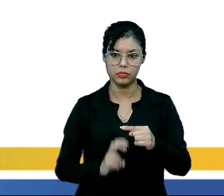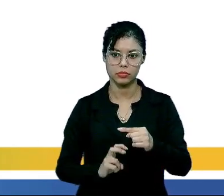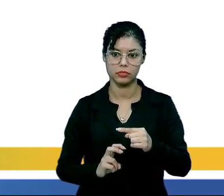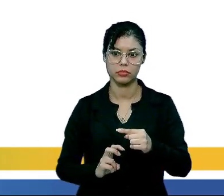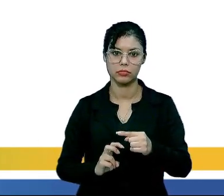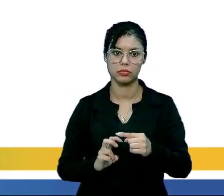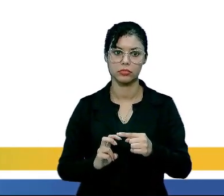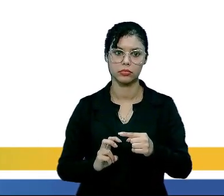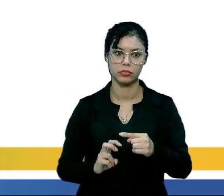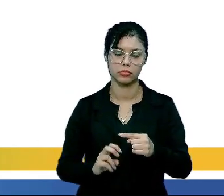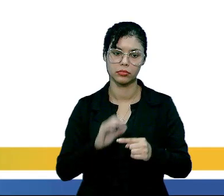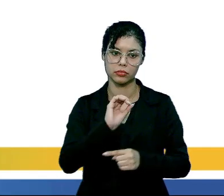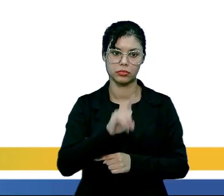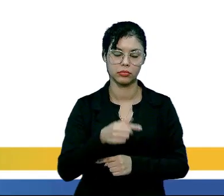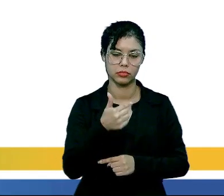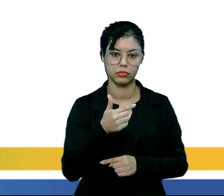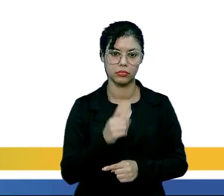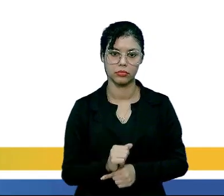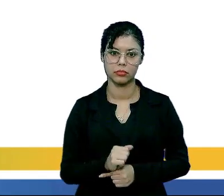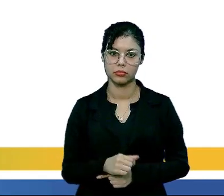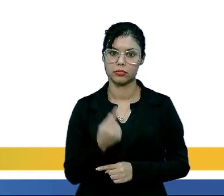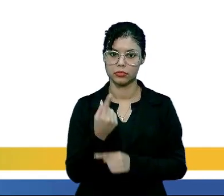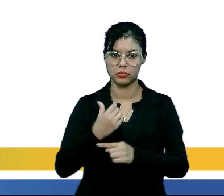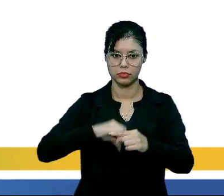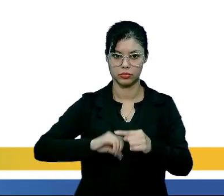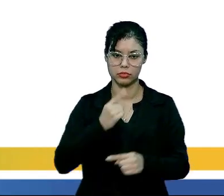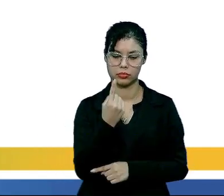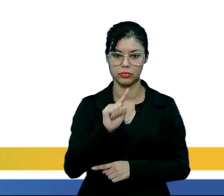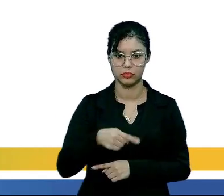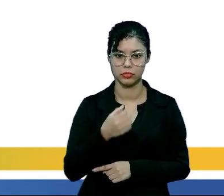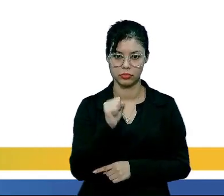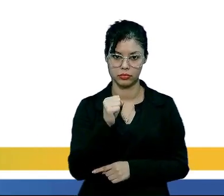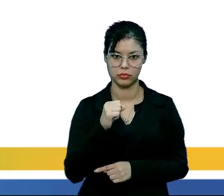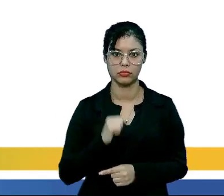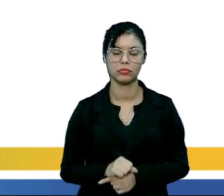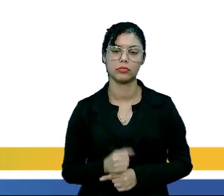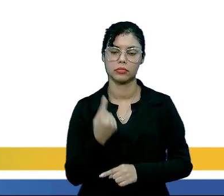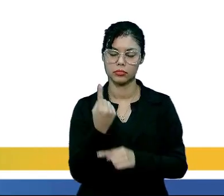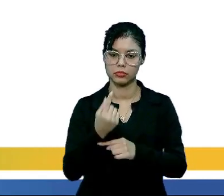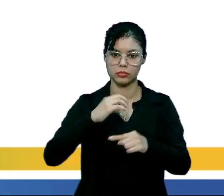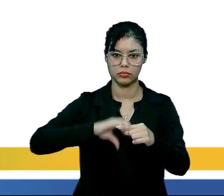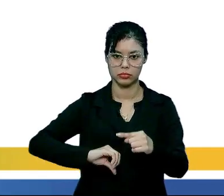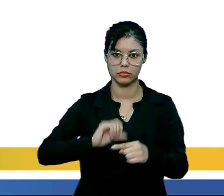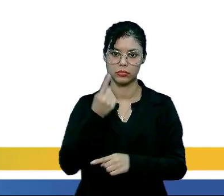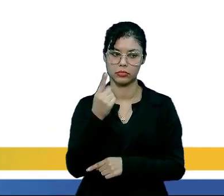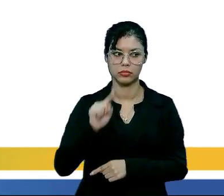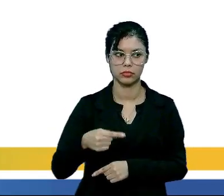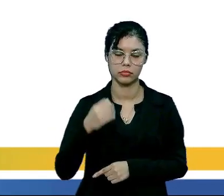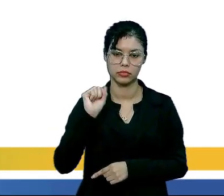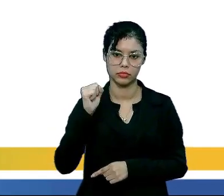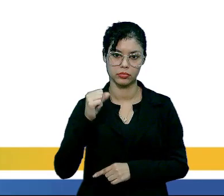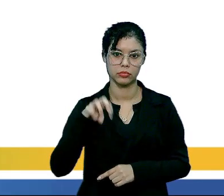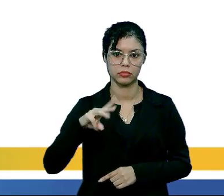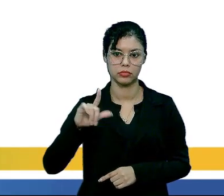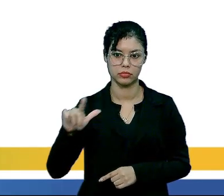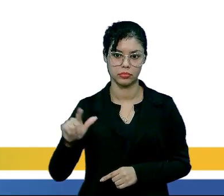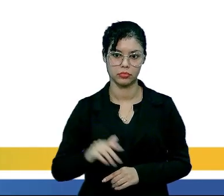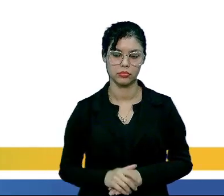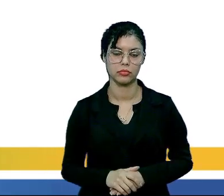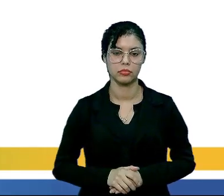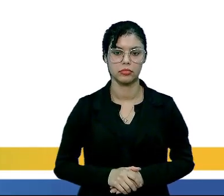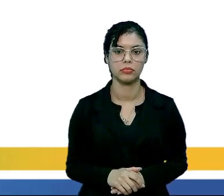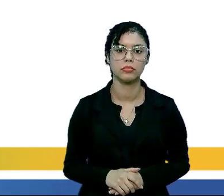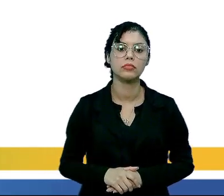5, nós vamos ter ali 2 mols, 1 sobre 9, 1,8 e 1 sobre 9, 1,8